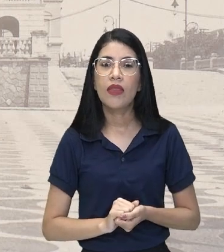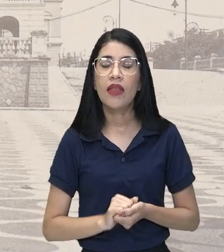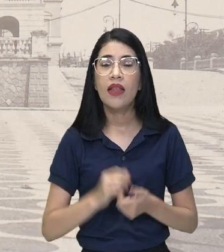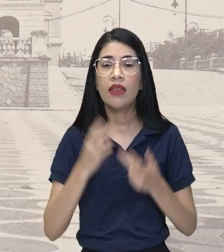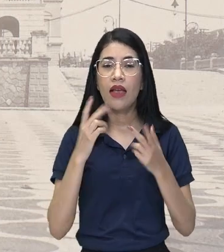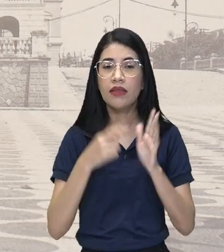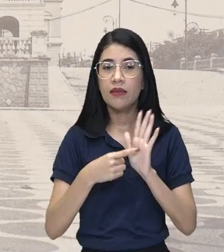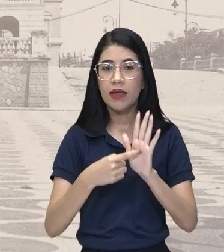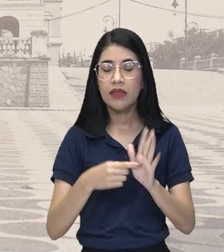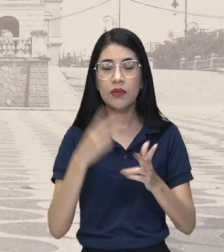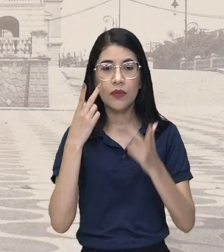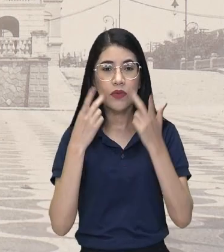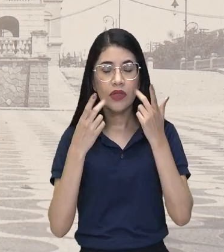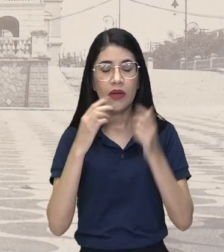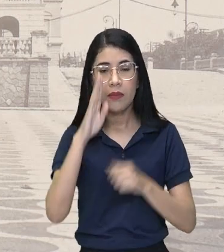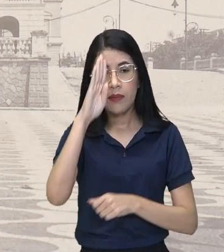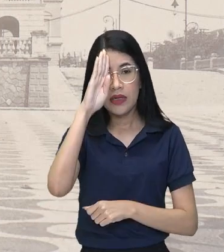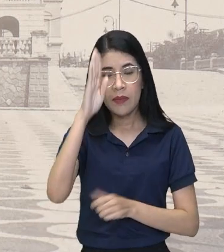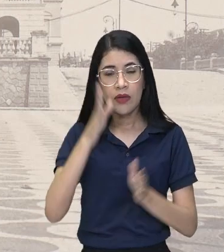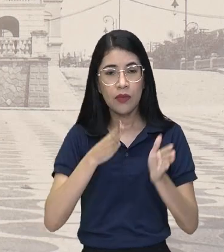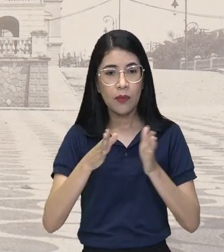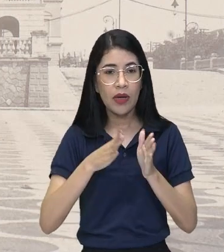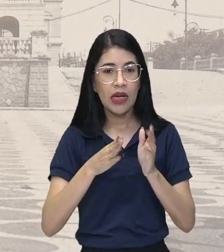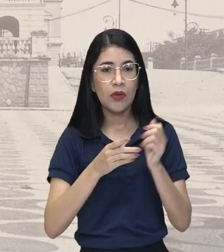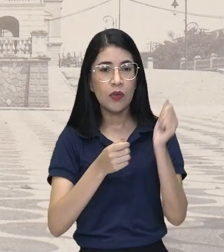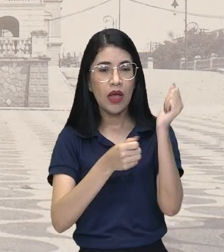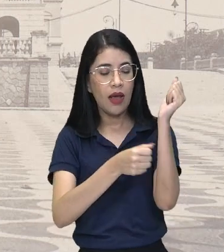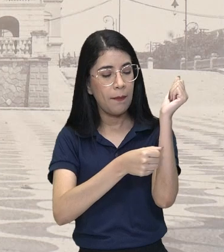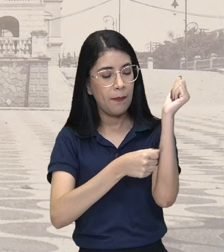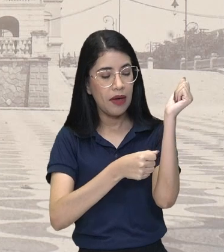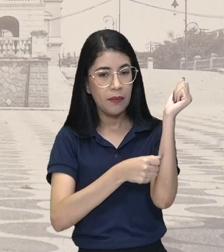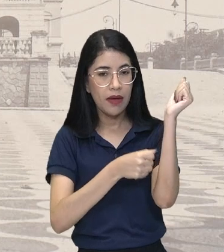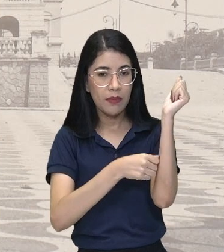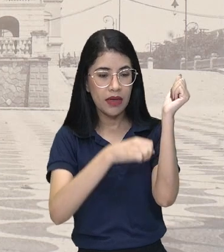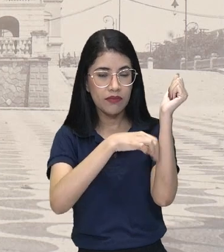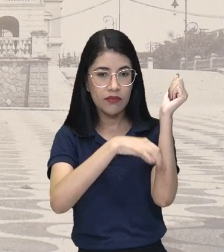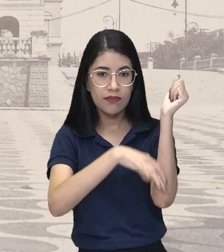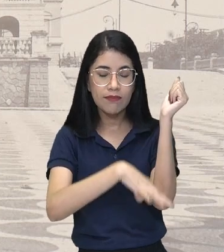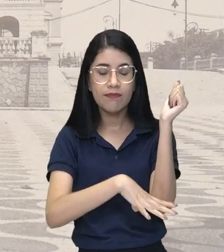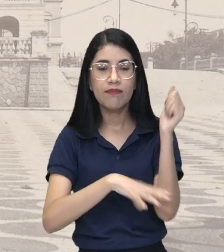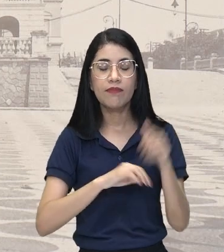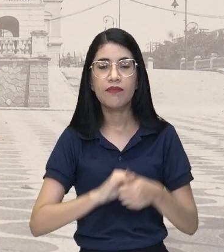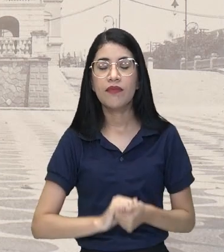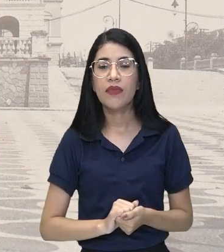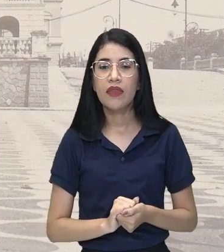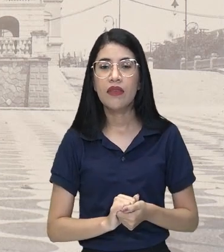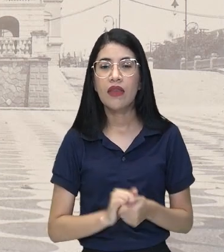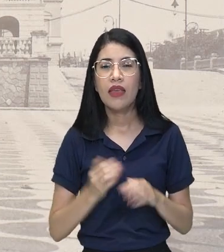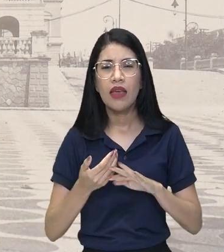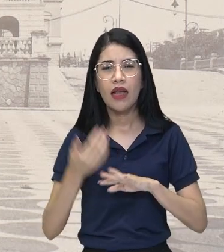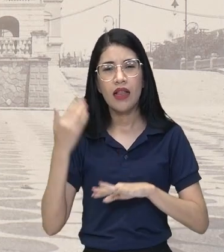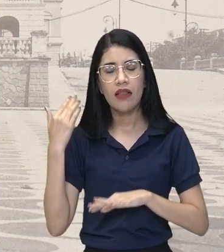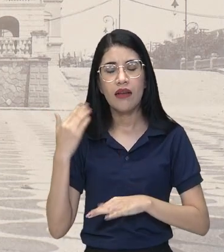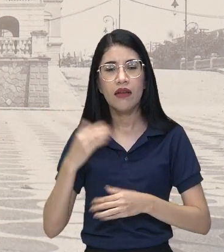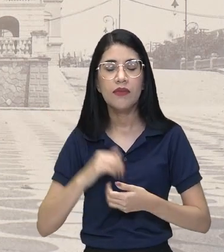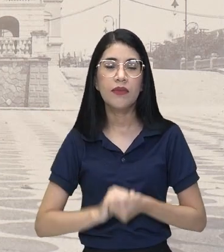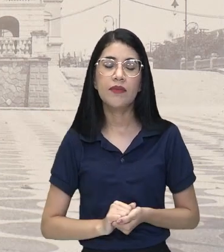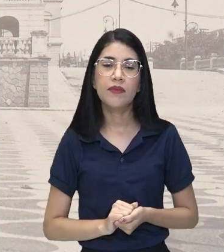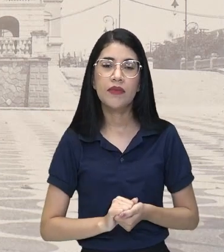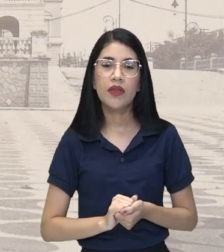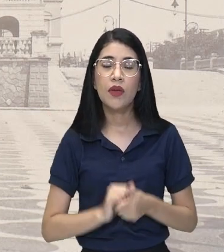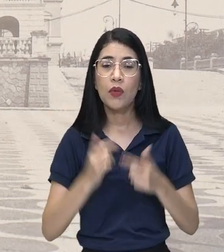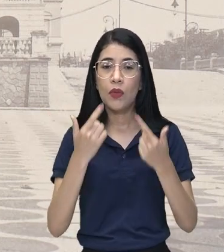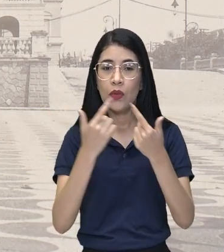encenações, principalmente no período da borracha, no auge do período da borracha, que era a Belle Époque, quando o teatro